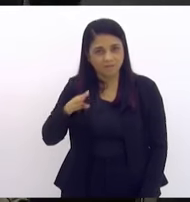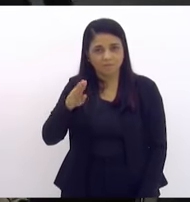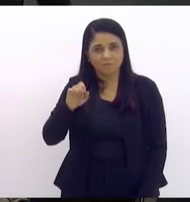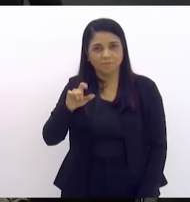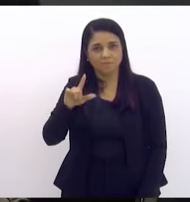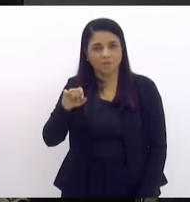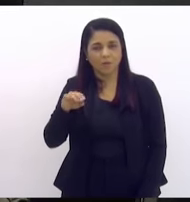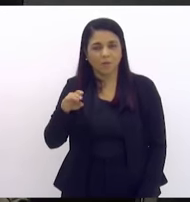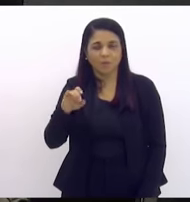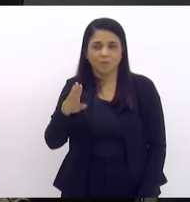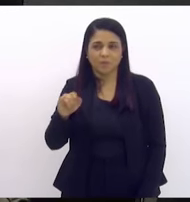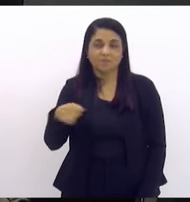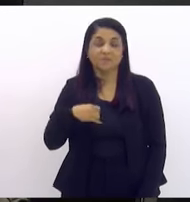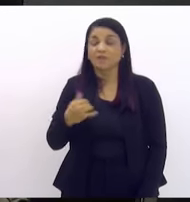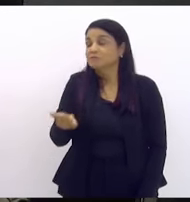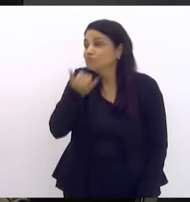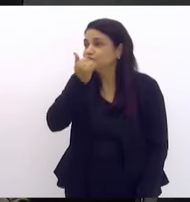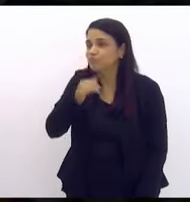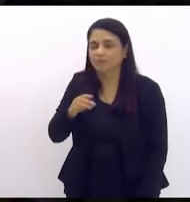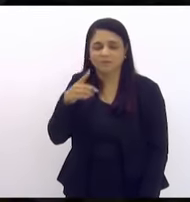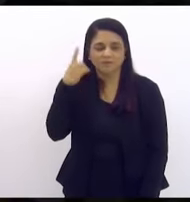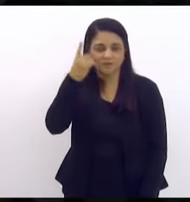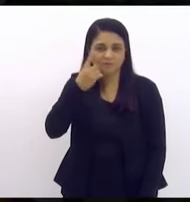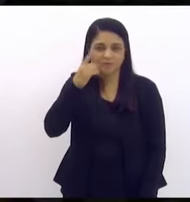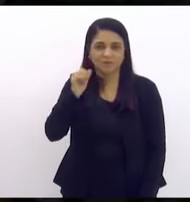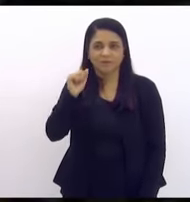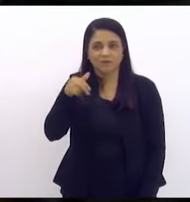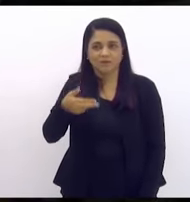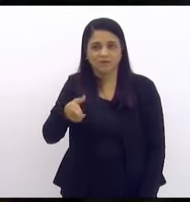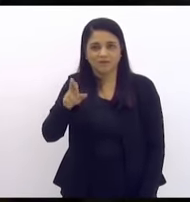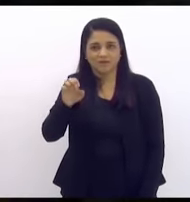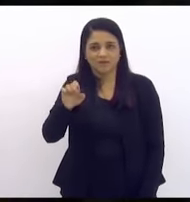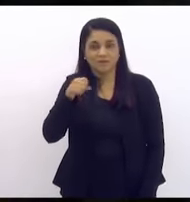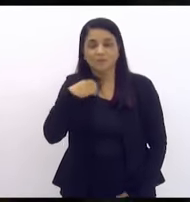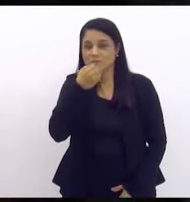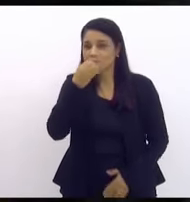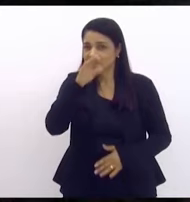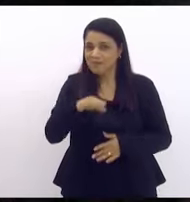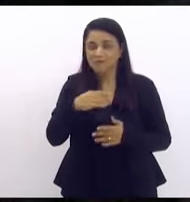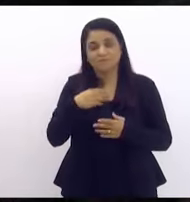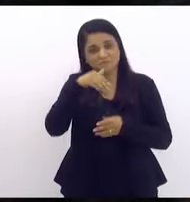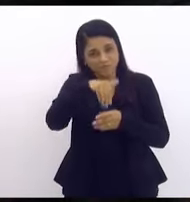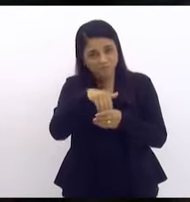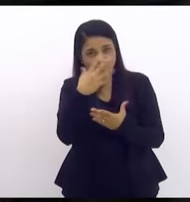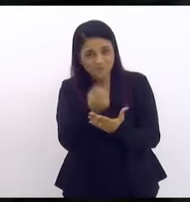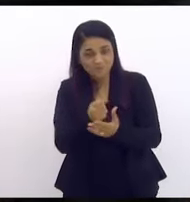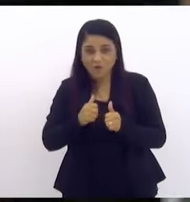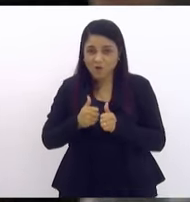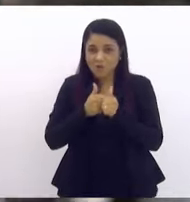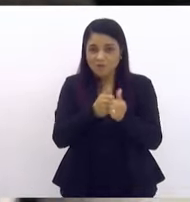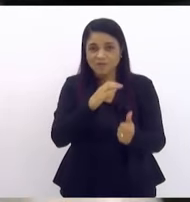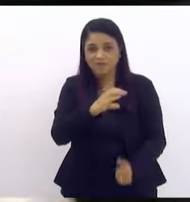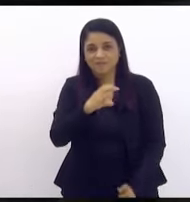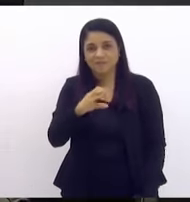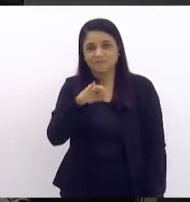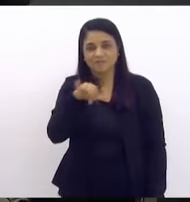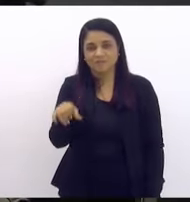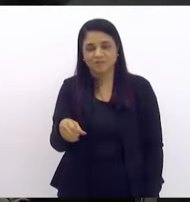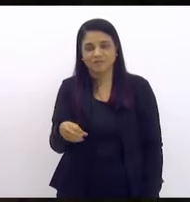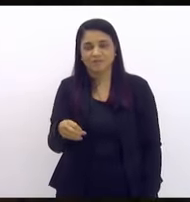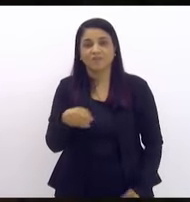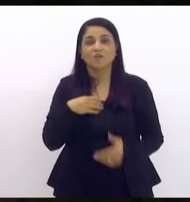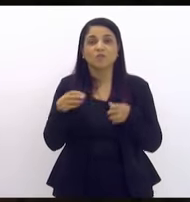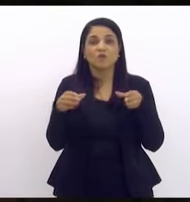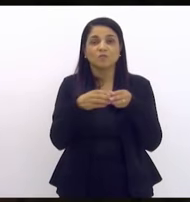Perdão, deputado Anderson Moraes está aqui. Boa tarde, senhora presidente. Parecer favorável, acompanhando CCJ.